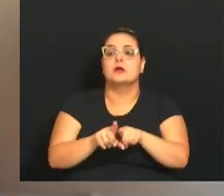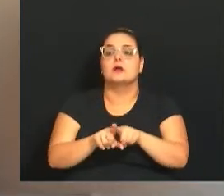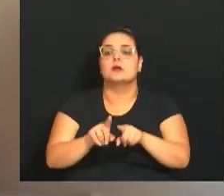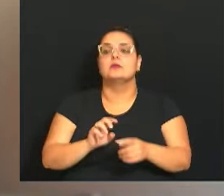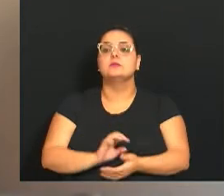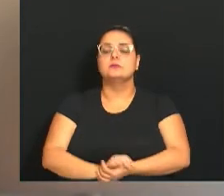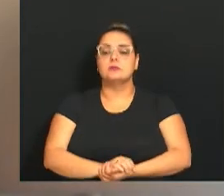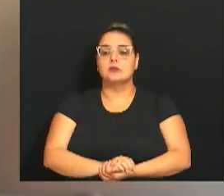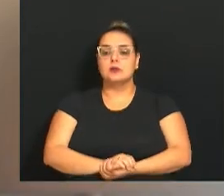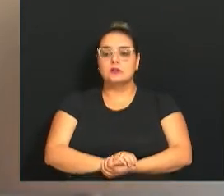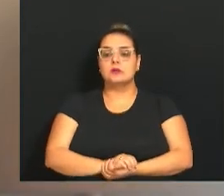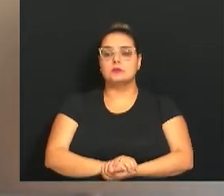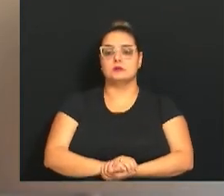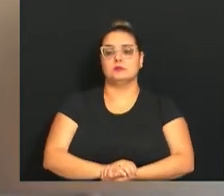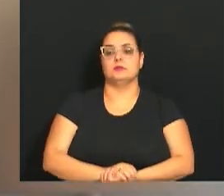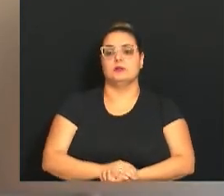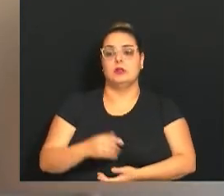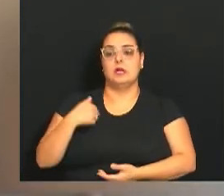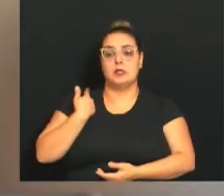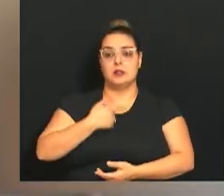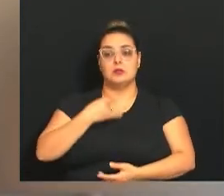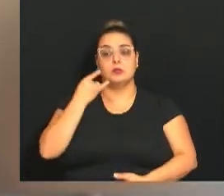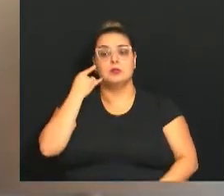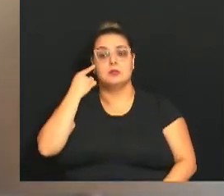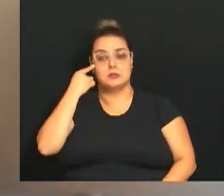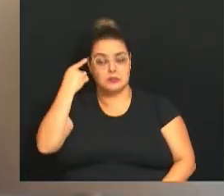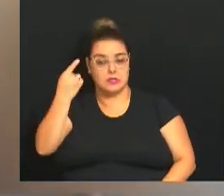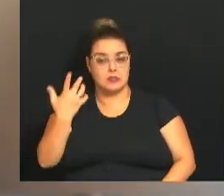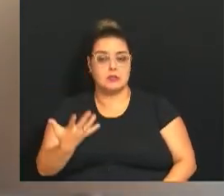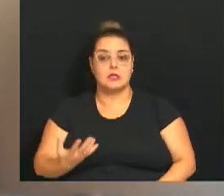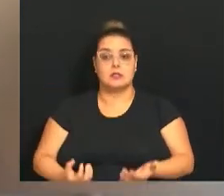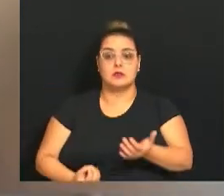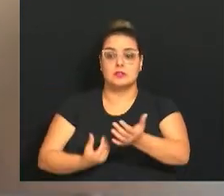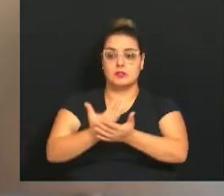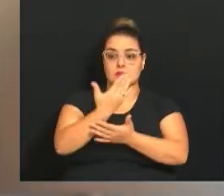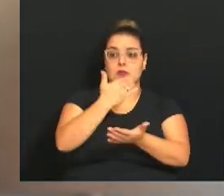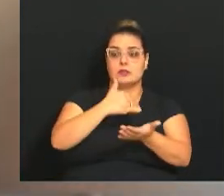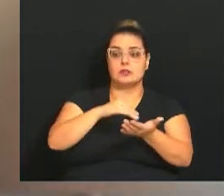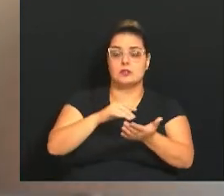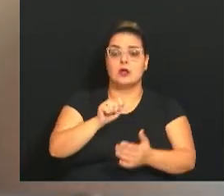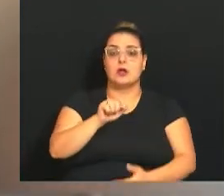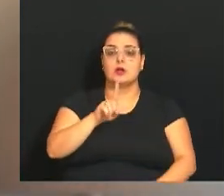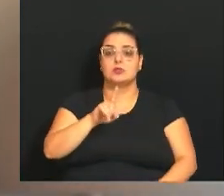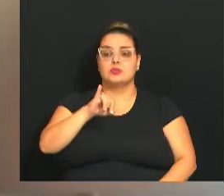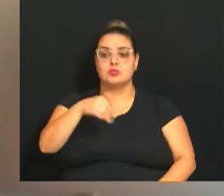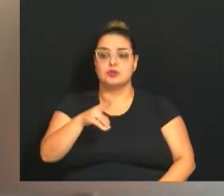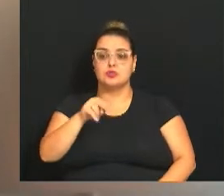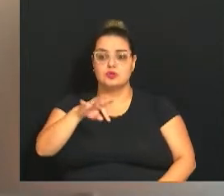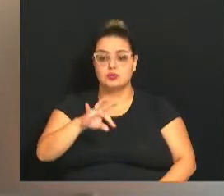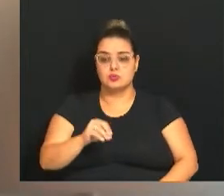a nossa pretensão de criação de um cargo do secretário adjunto na Secretaria de Justiça,